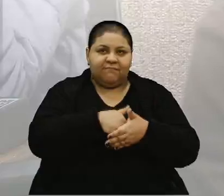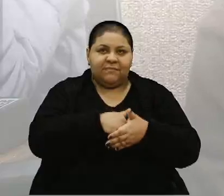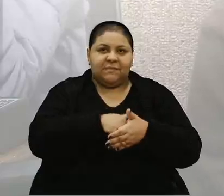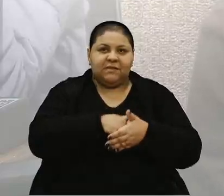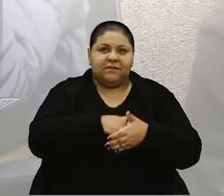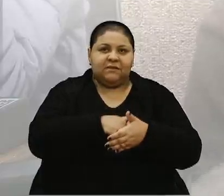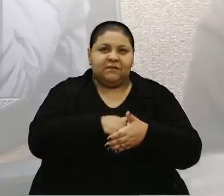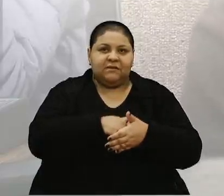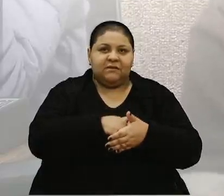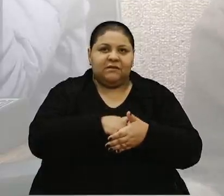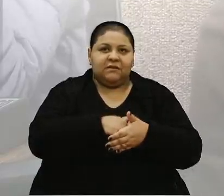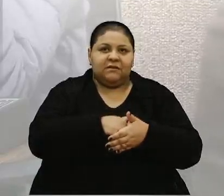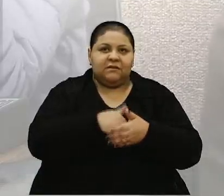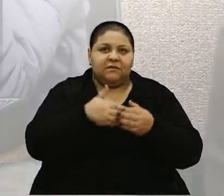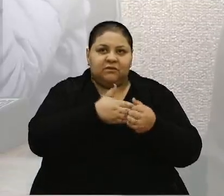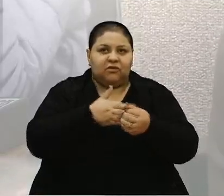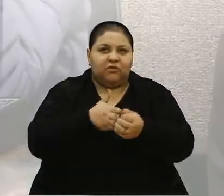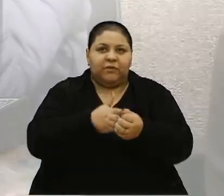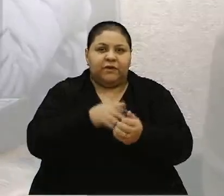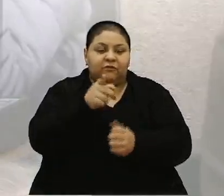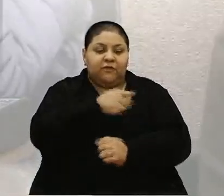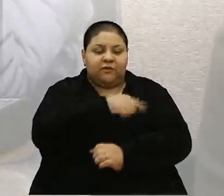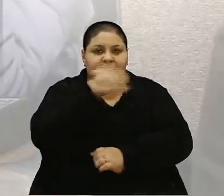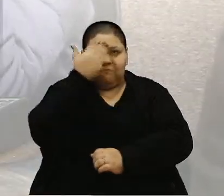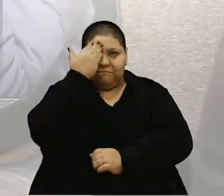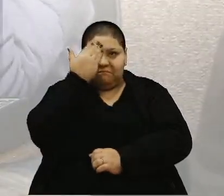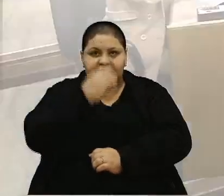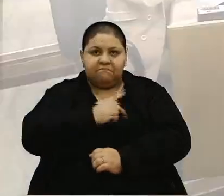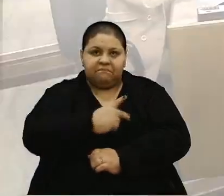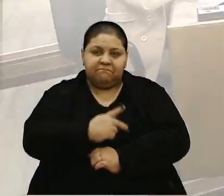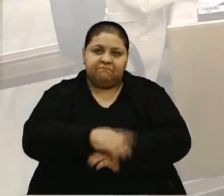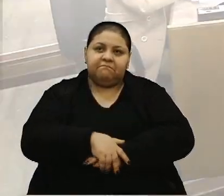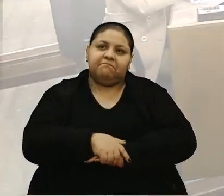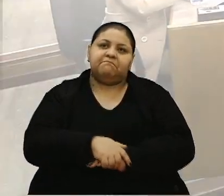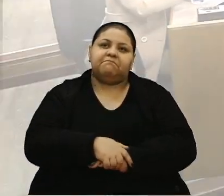acompanhando o veto. Muito obrigado, senhora presidente. Declaração de voto.